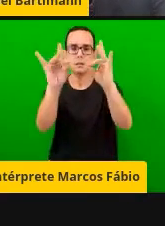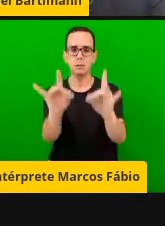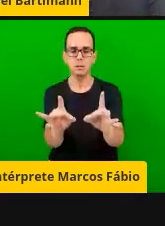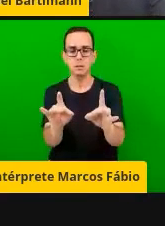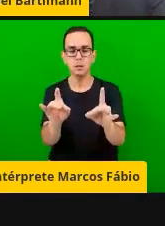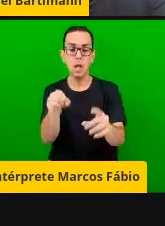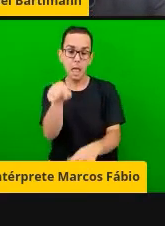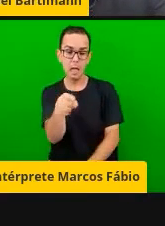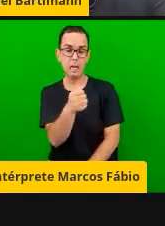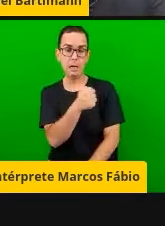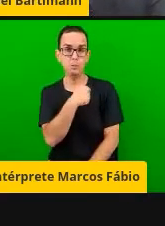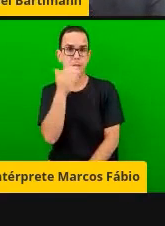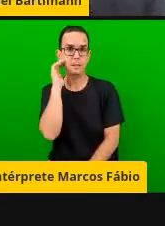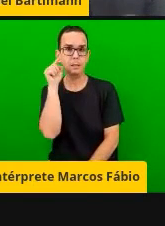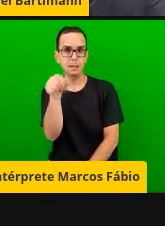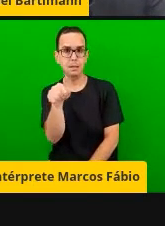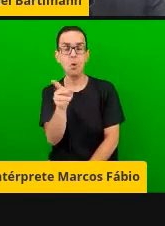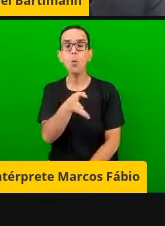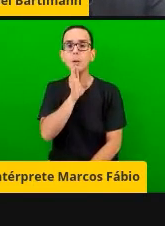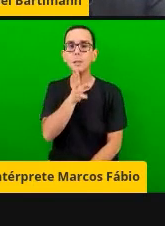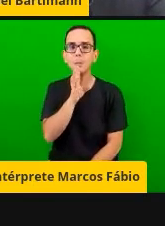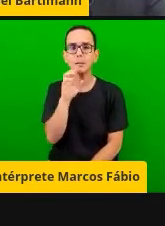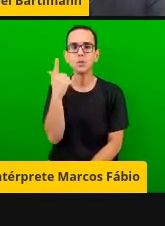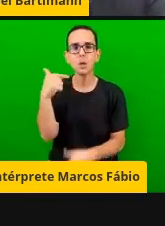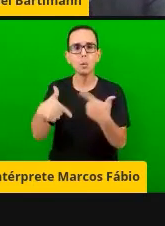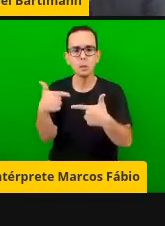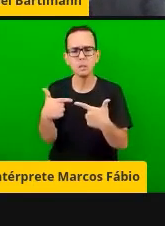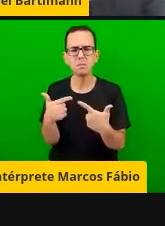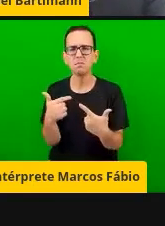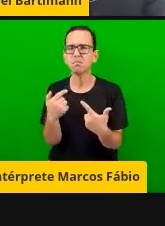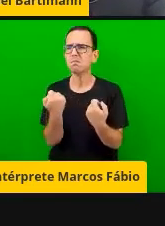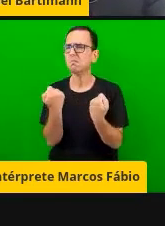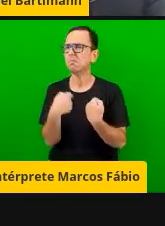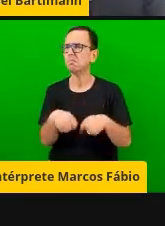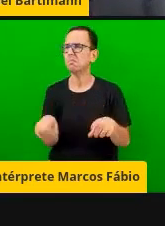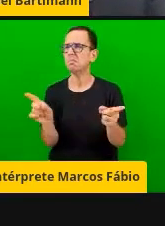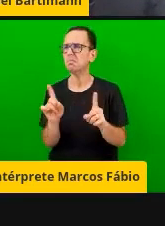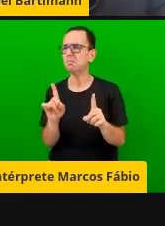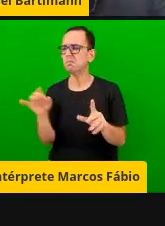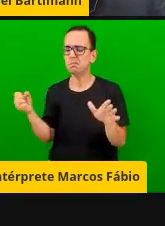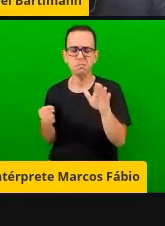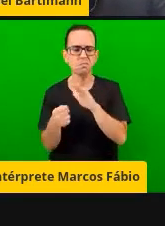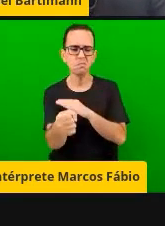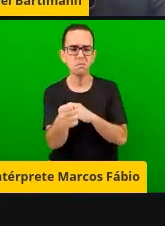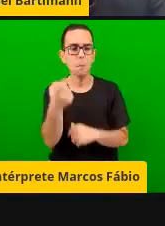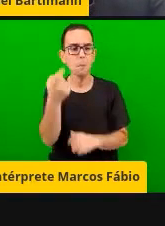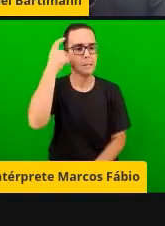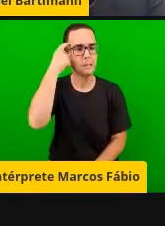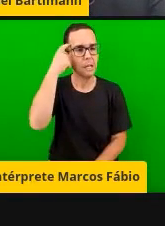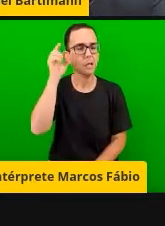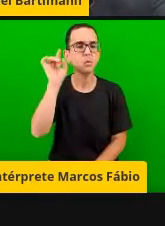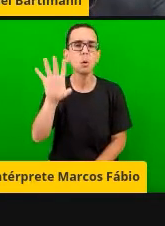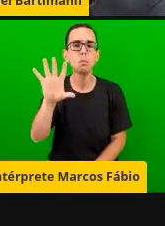isso. Os conhecimentos geopolíticos não servem de nada, né, se você levar ele a pensar somente nos fenômenos